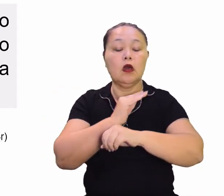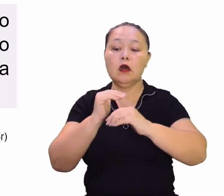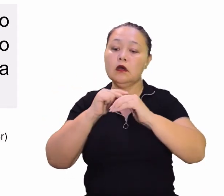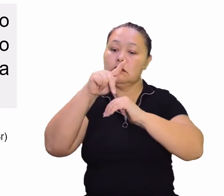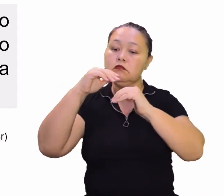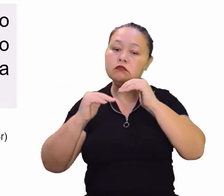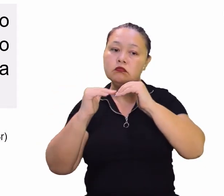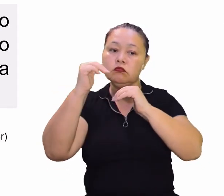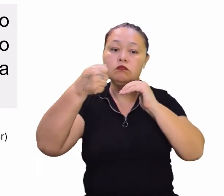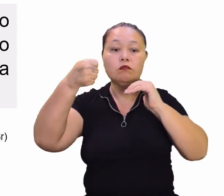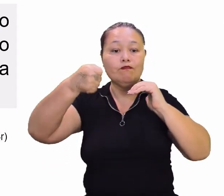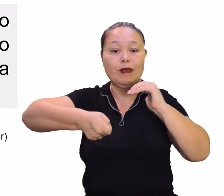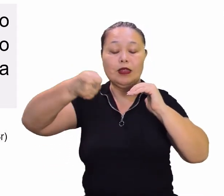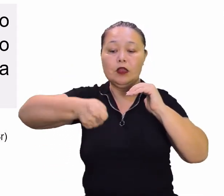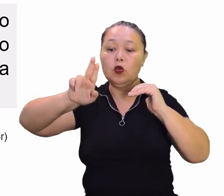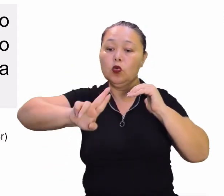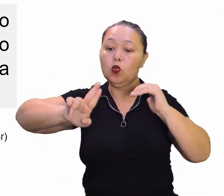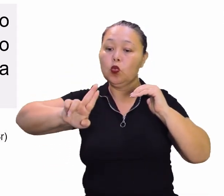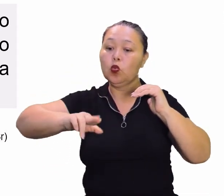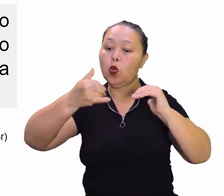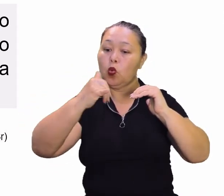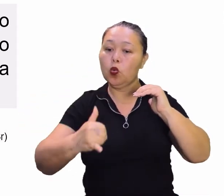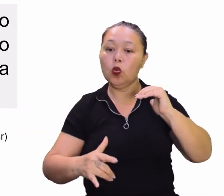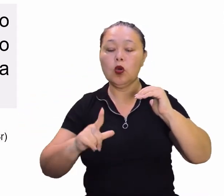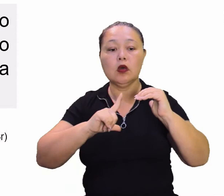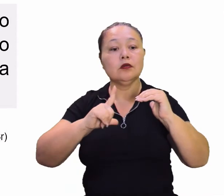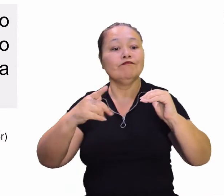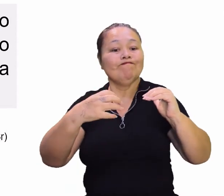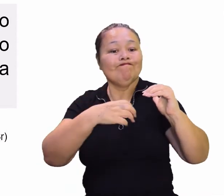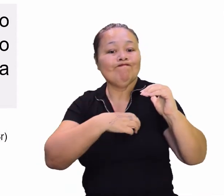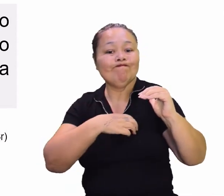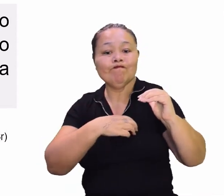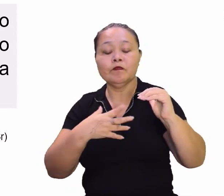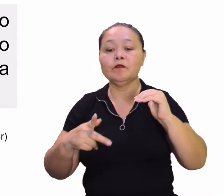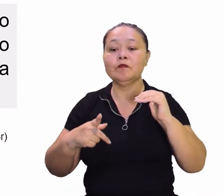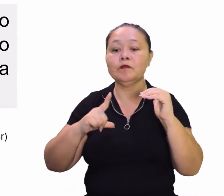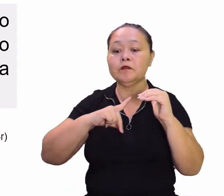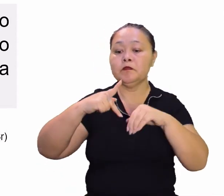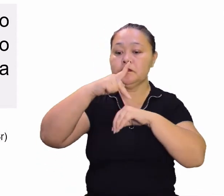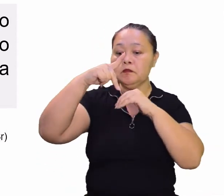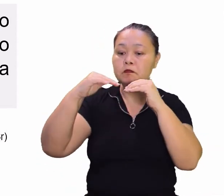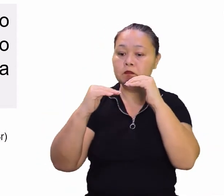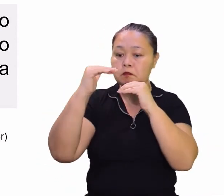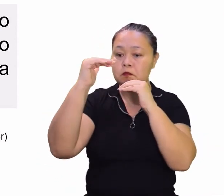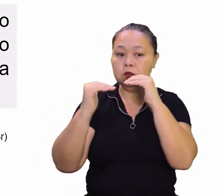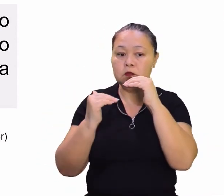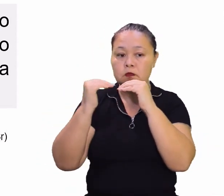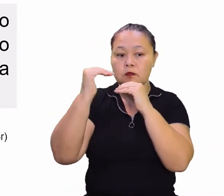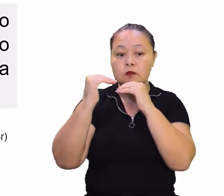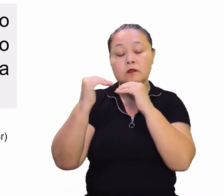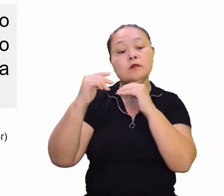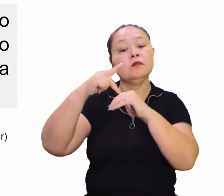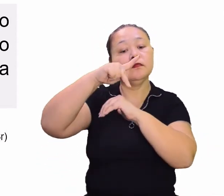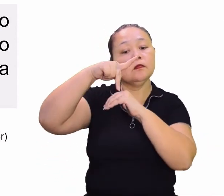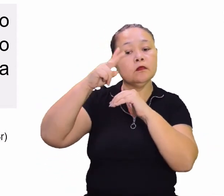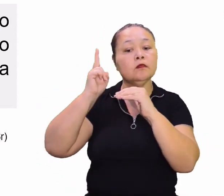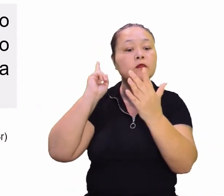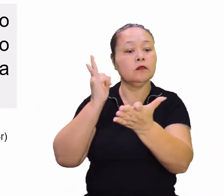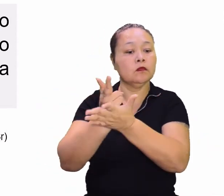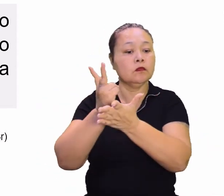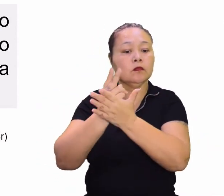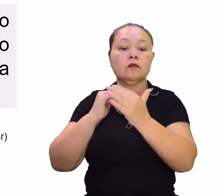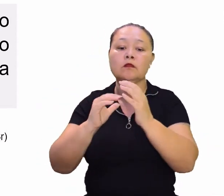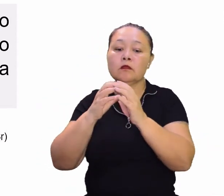uma forte pressão de consumo energético, que é sentida com maior intensidade nos países emergentes. E é nesses países que continuará a ocorrer o